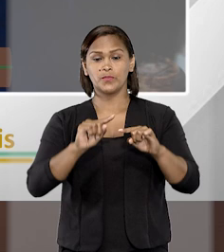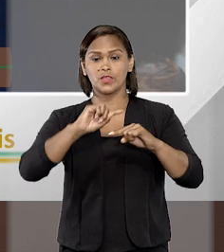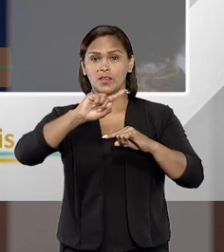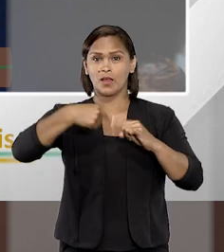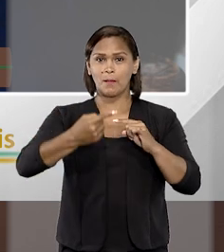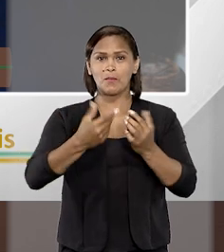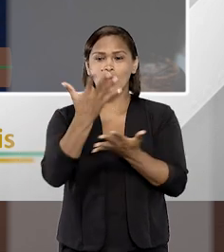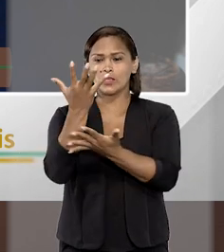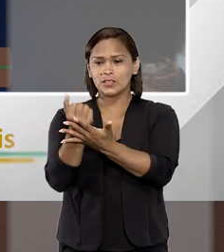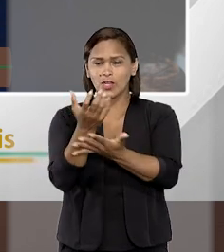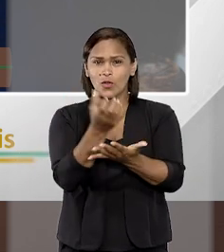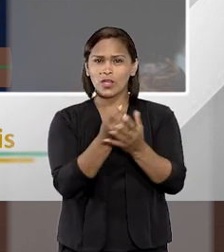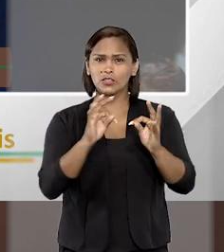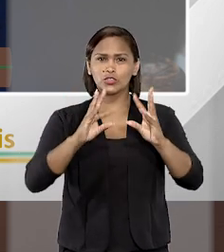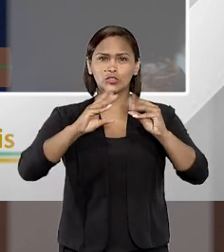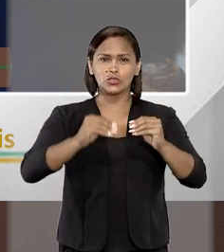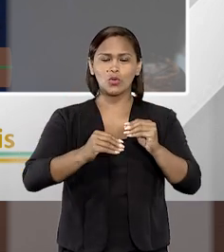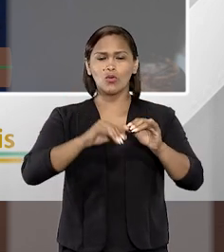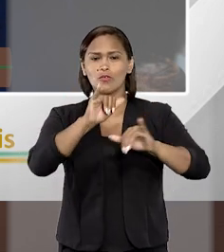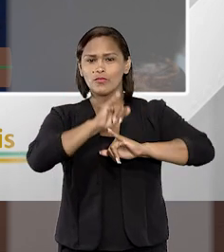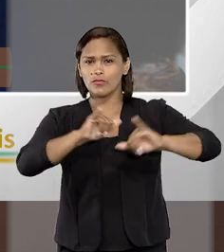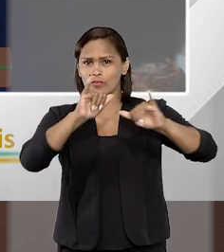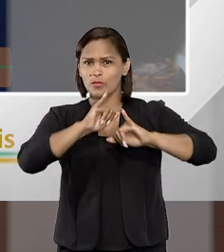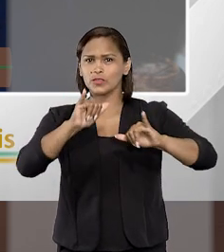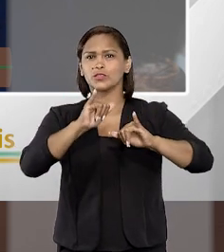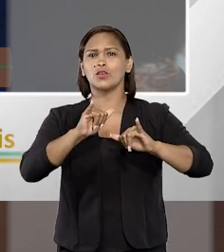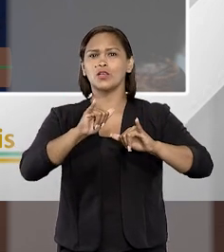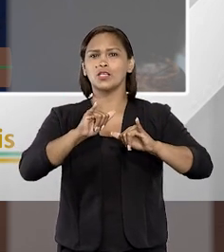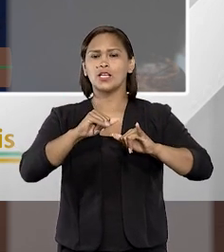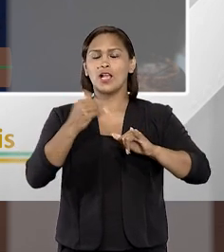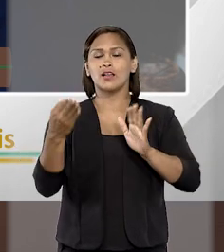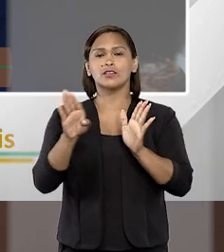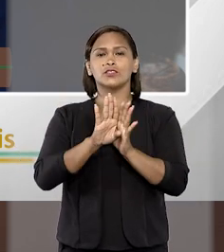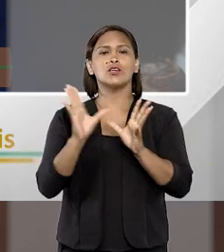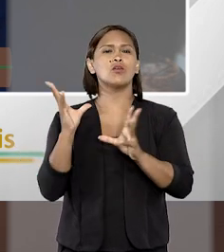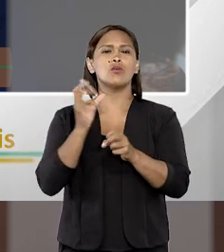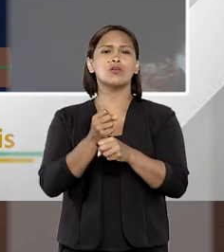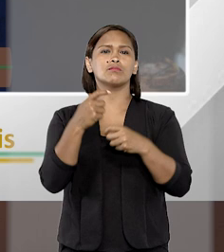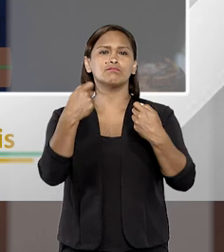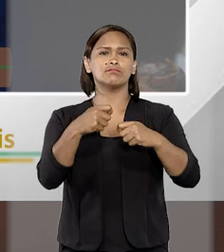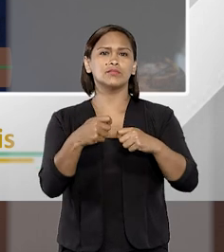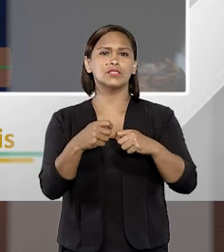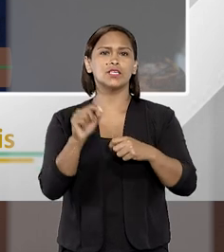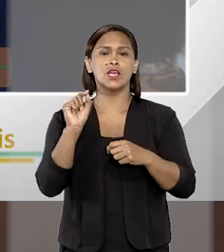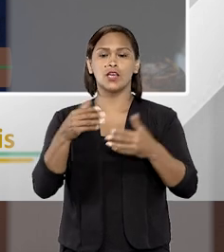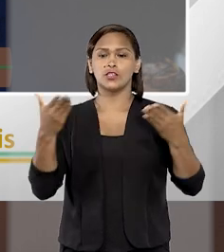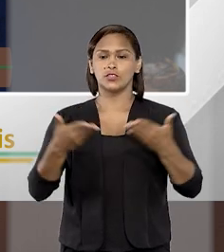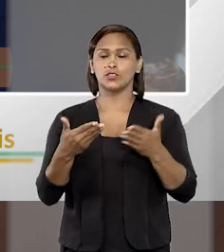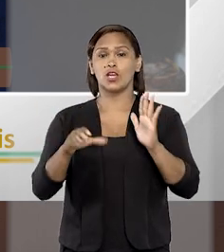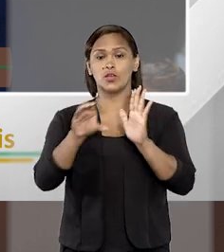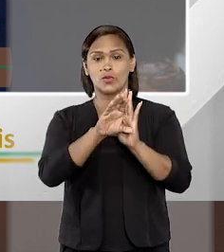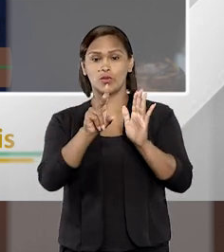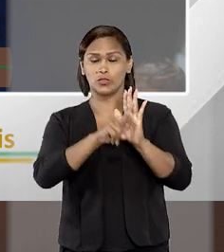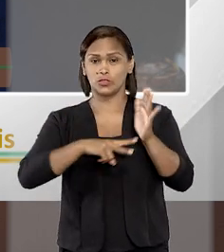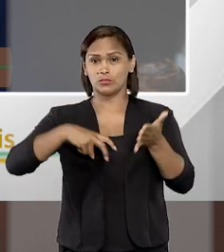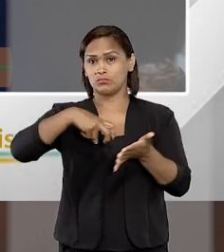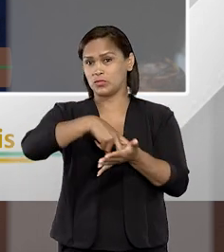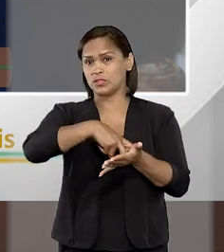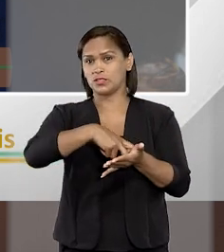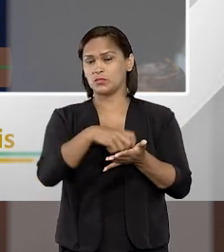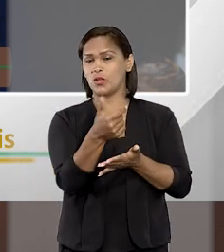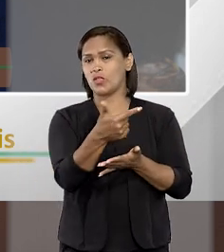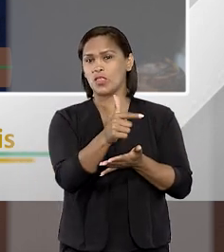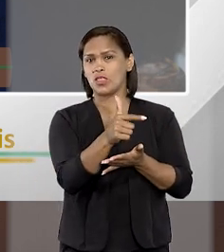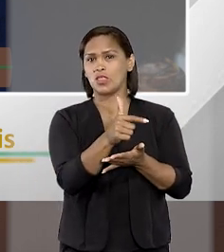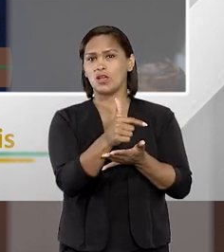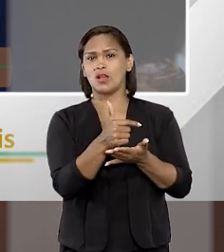após fazer essa coleta de alguns dados chegamos à conclusão de que precisaríamos já que o código de processo penal não